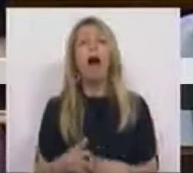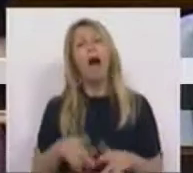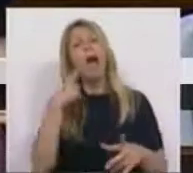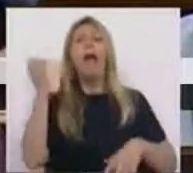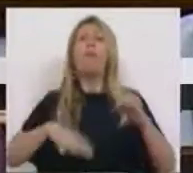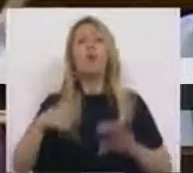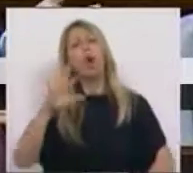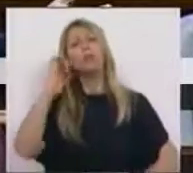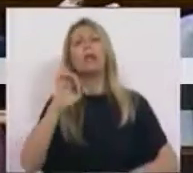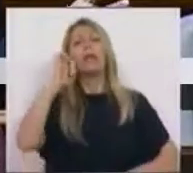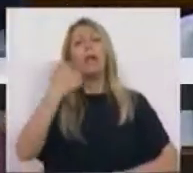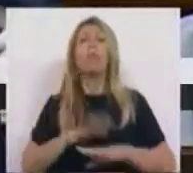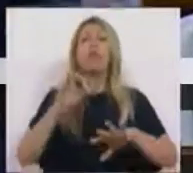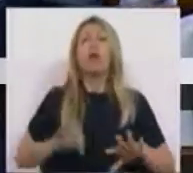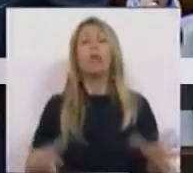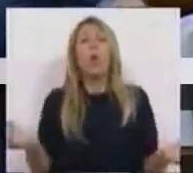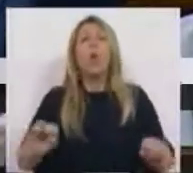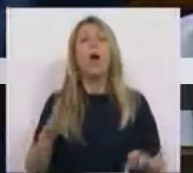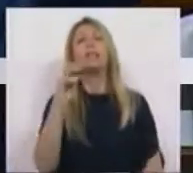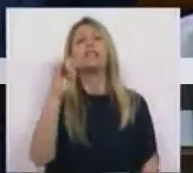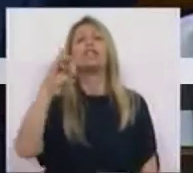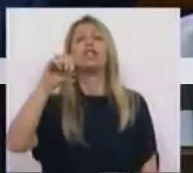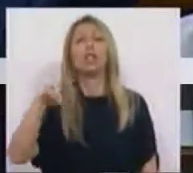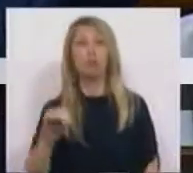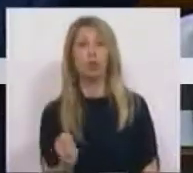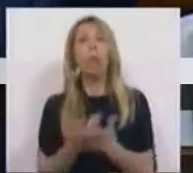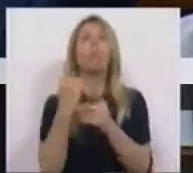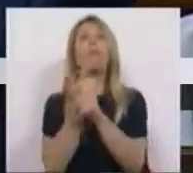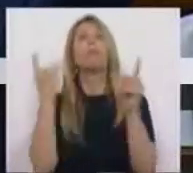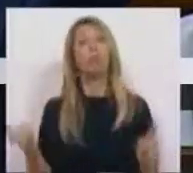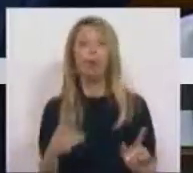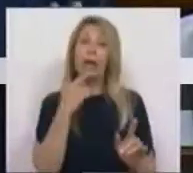não sabe. Vamos cortar pensões, porque sim, porque os pensionistas